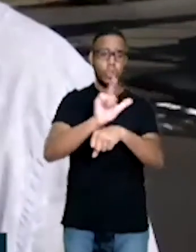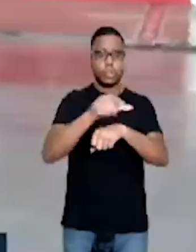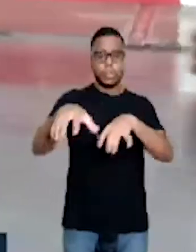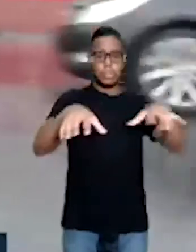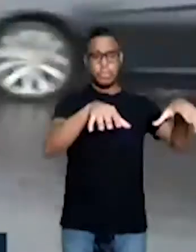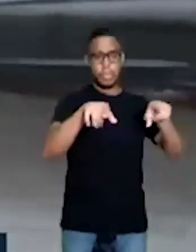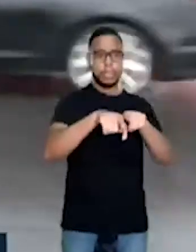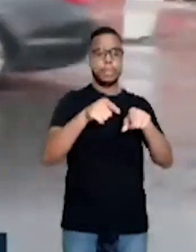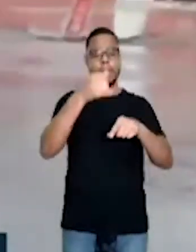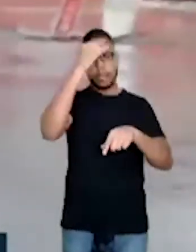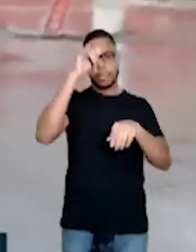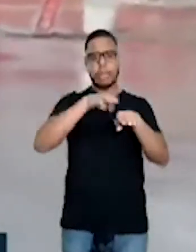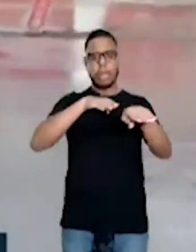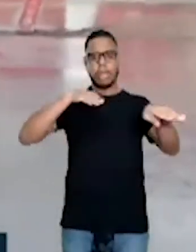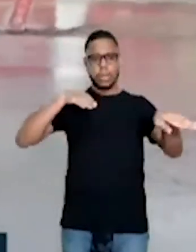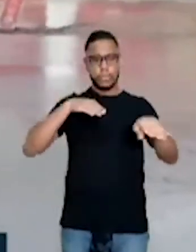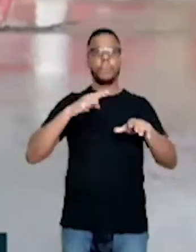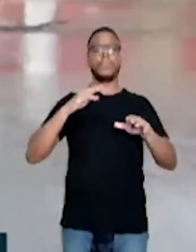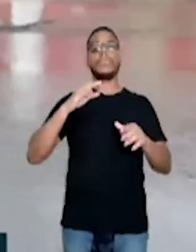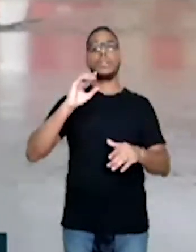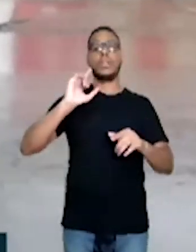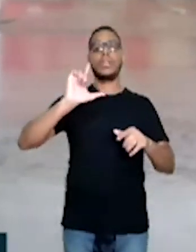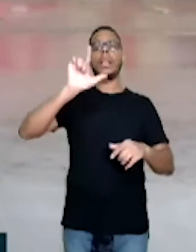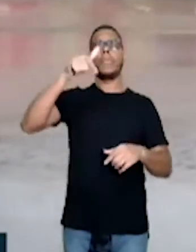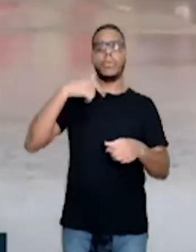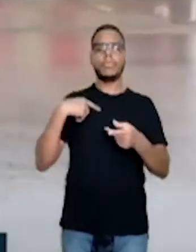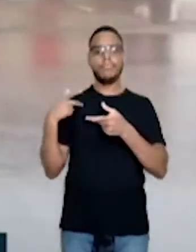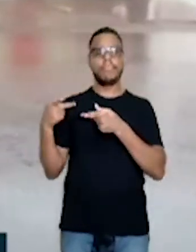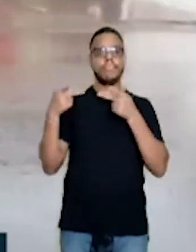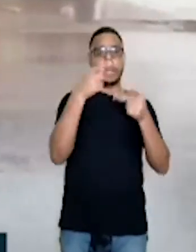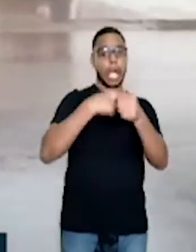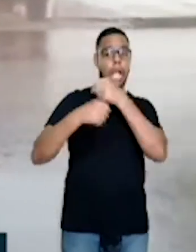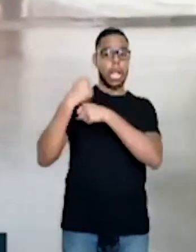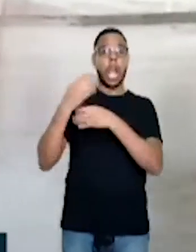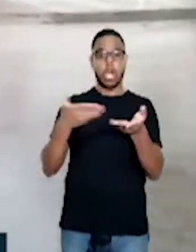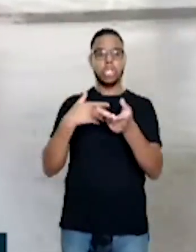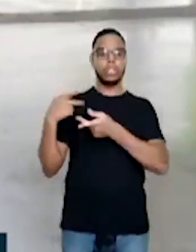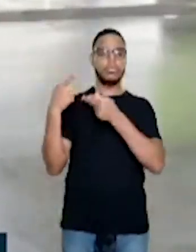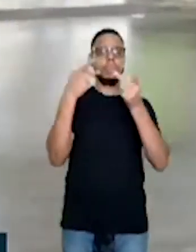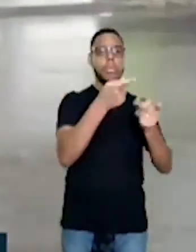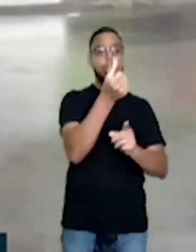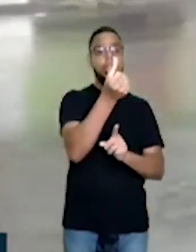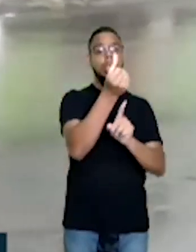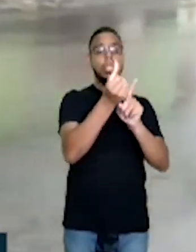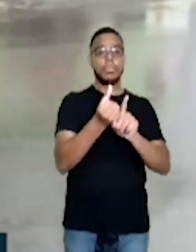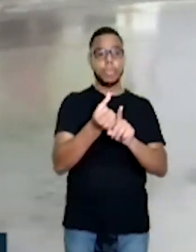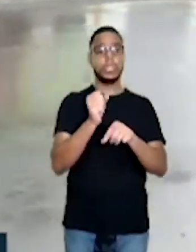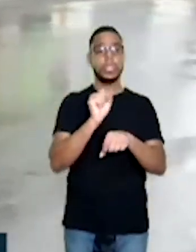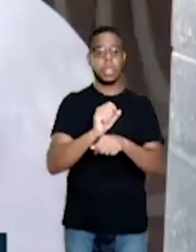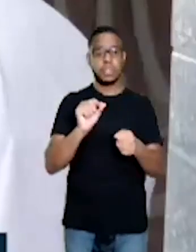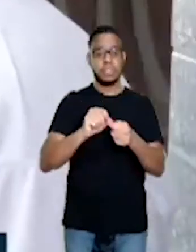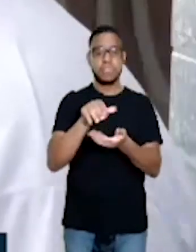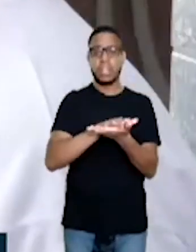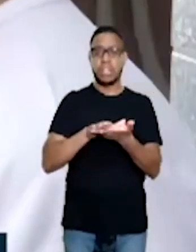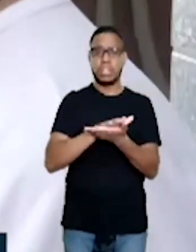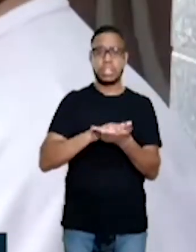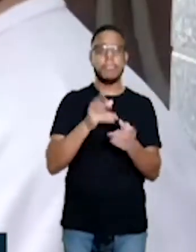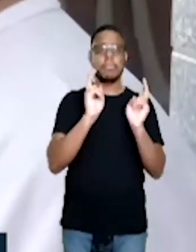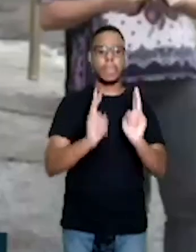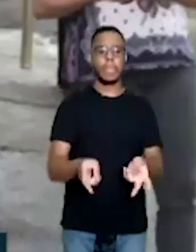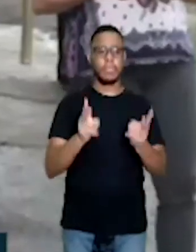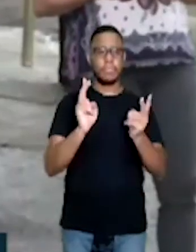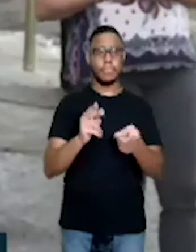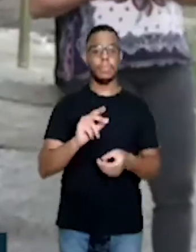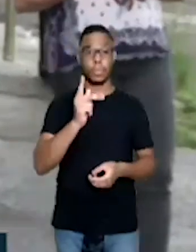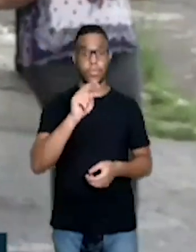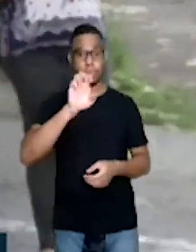carros também. Nós voltamos aos locais visitados no ano passado e seis meses depois, nada mudou. O seu Humberto tem um